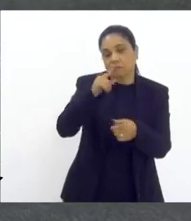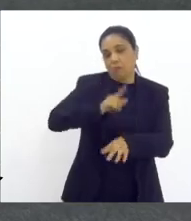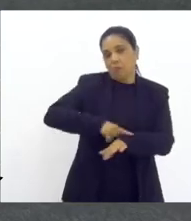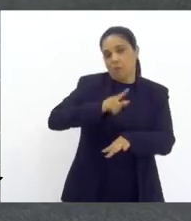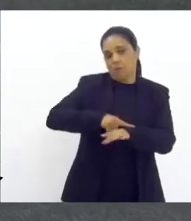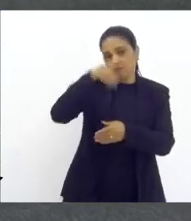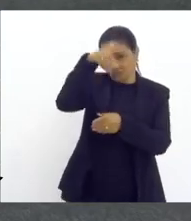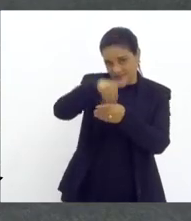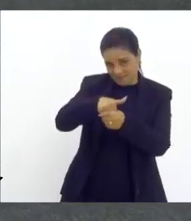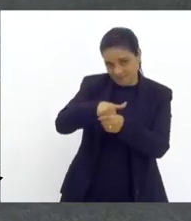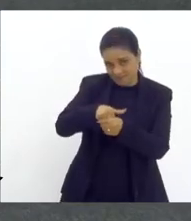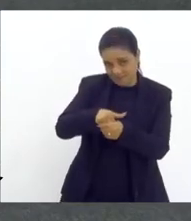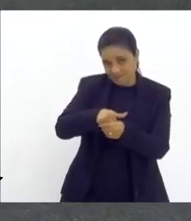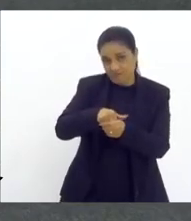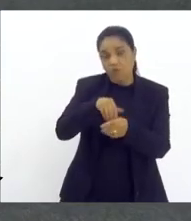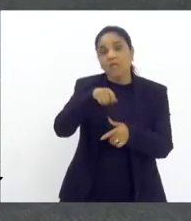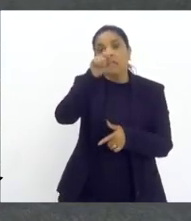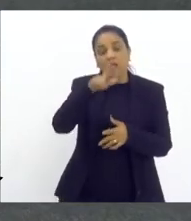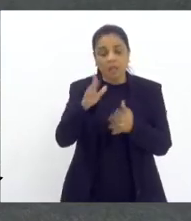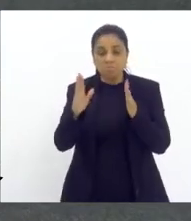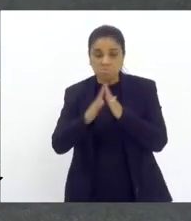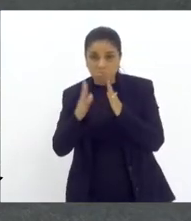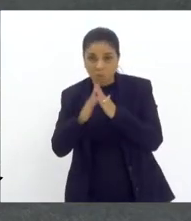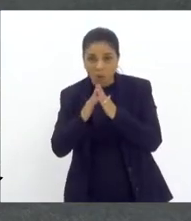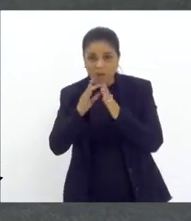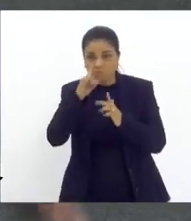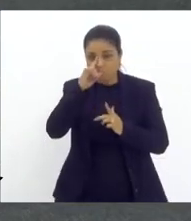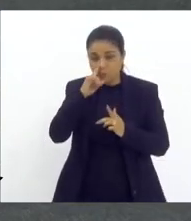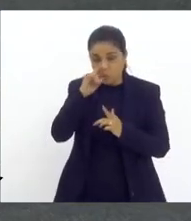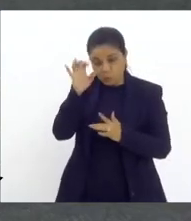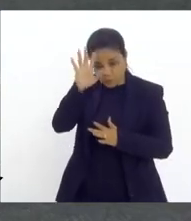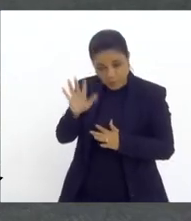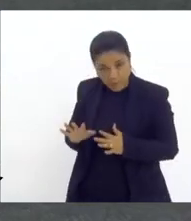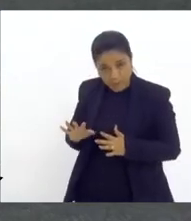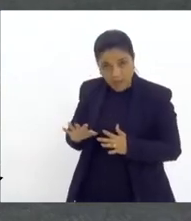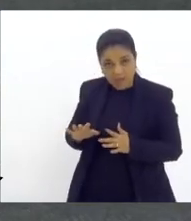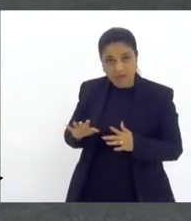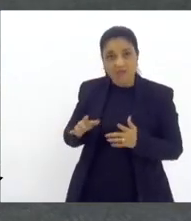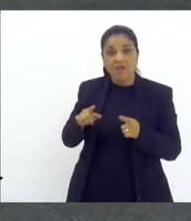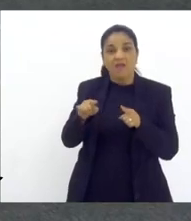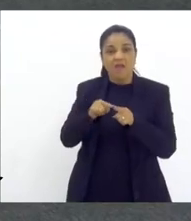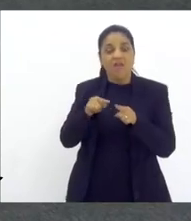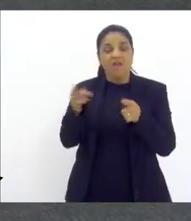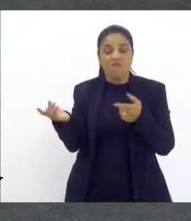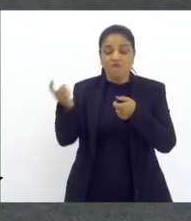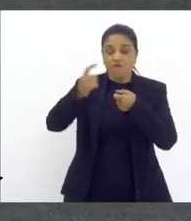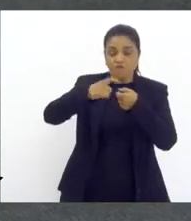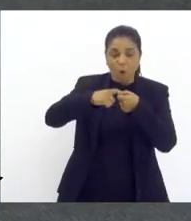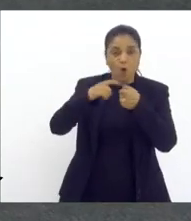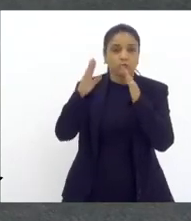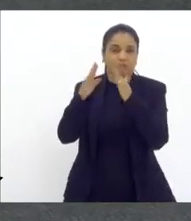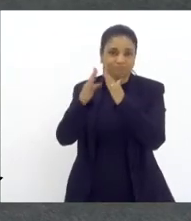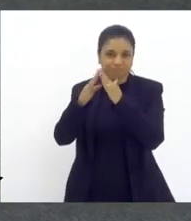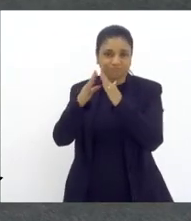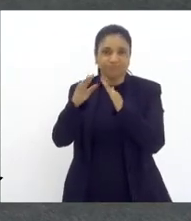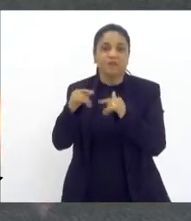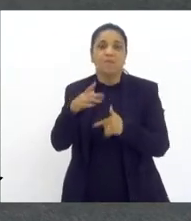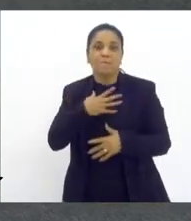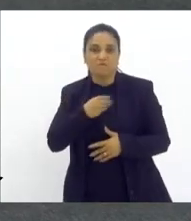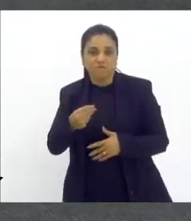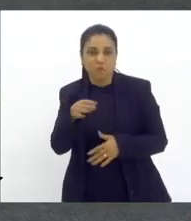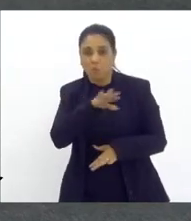quando o aluguel social é obrigado a voltar para o risco é perder o filho a filha na barreira